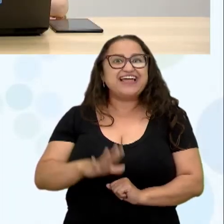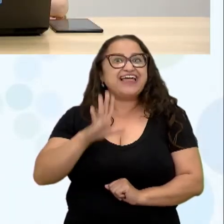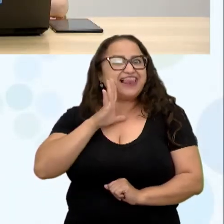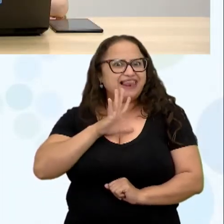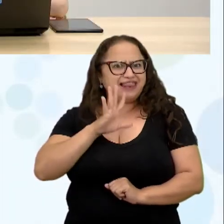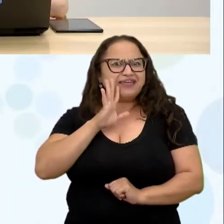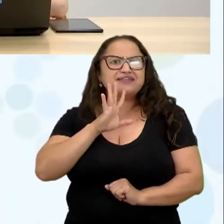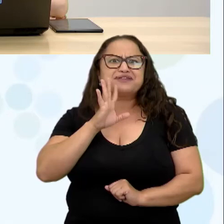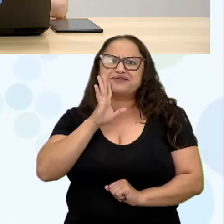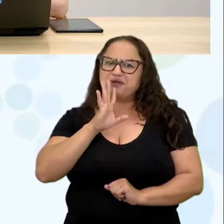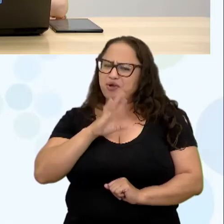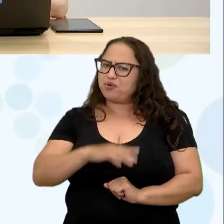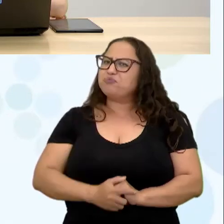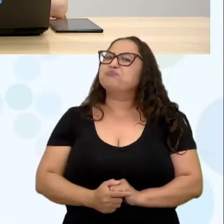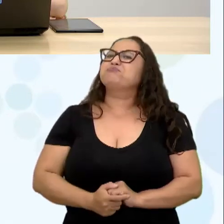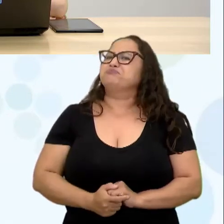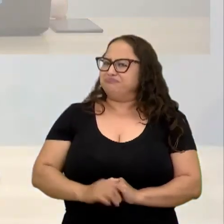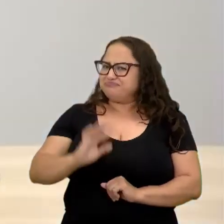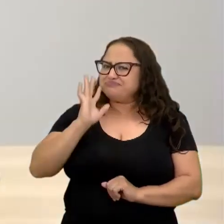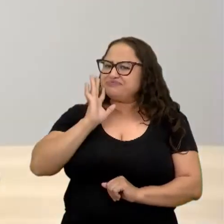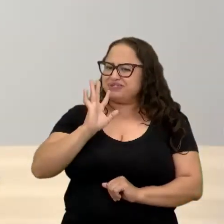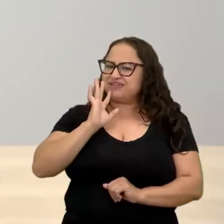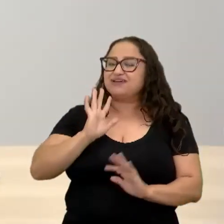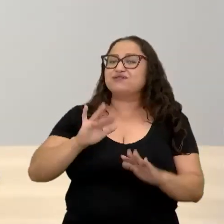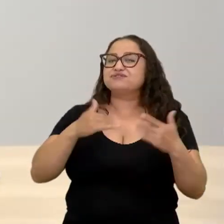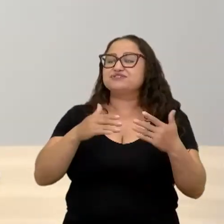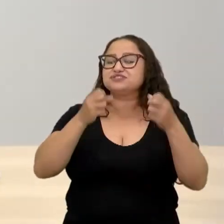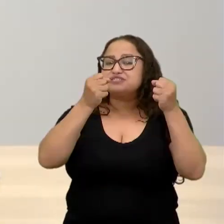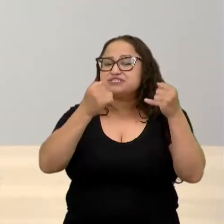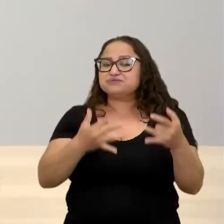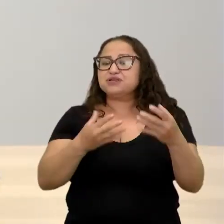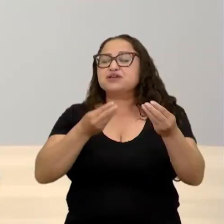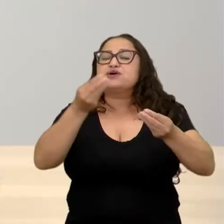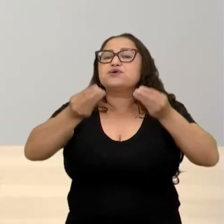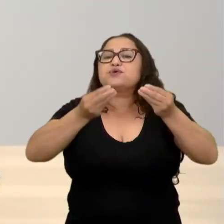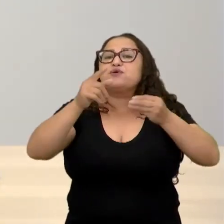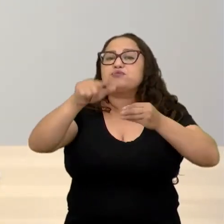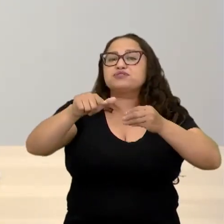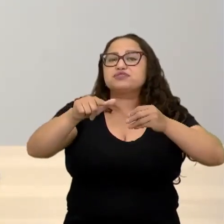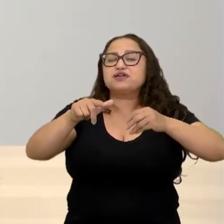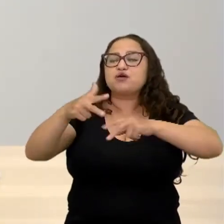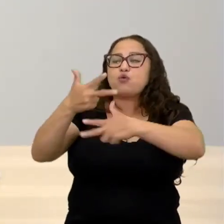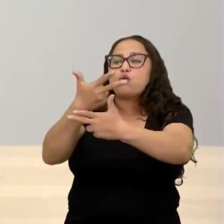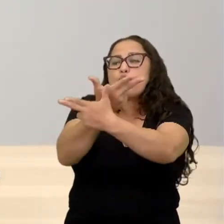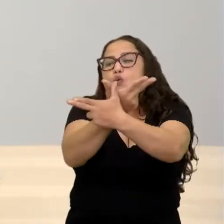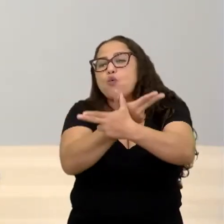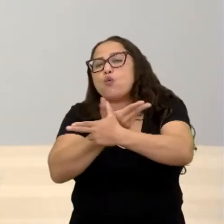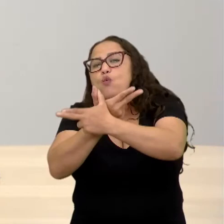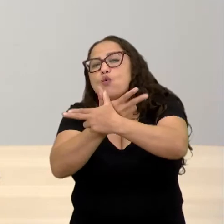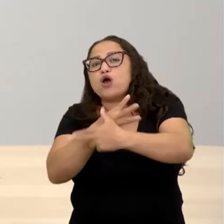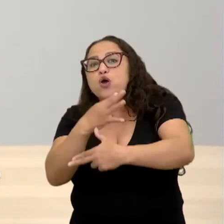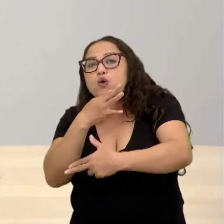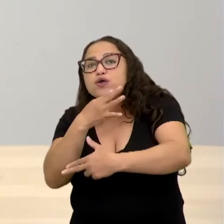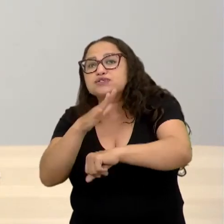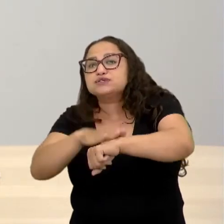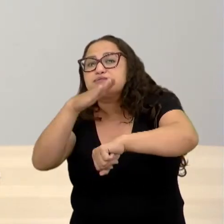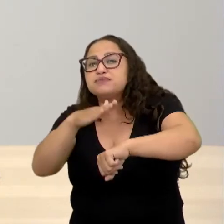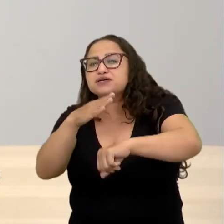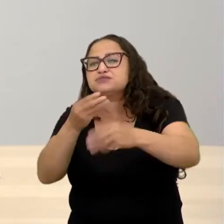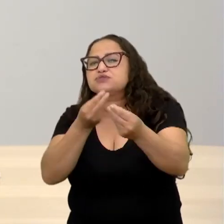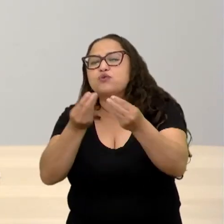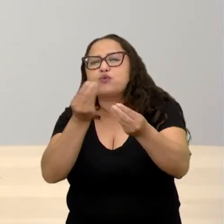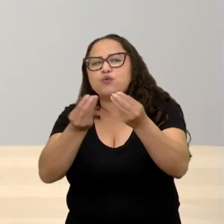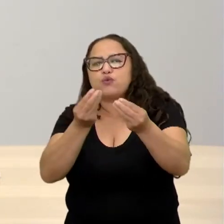Bacana, Muito né, legal, Giba? hein? Muito legal, né? Quando a gente fala aí a respeito dos satélites, conhecendo um pouquinho mais aí a respeito